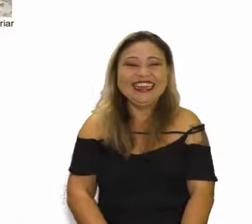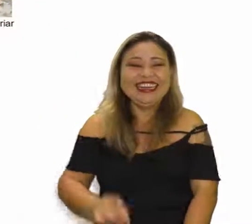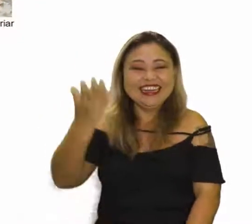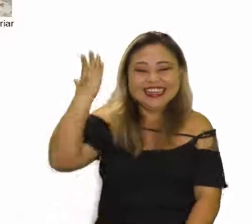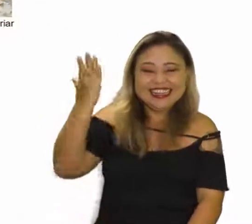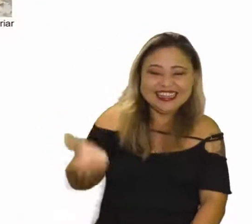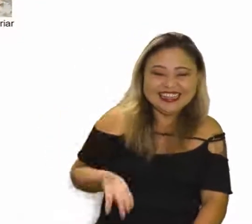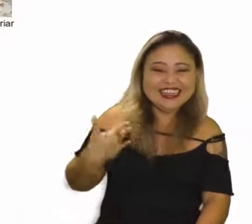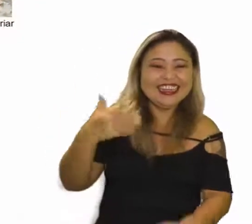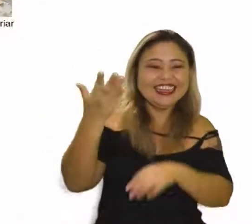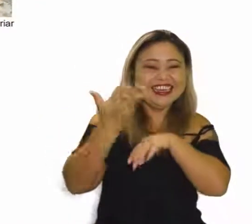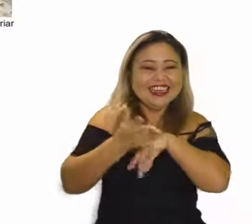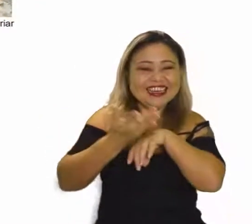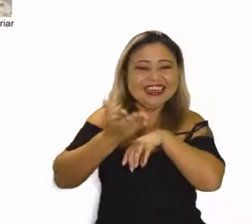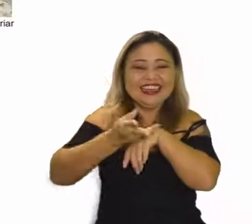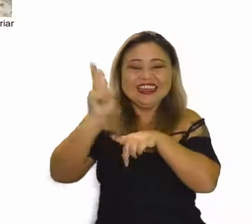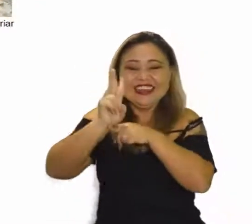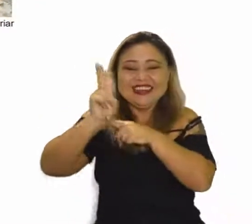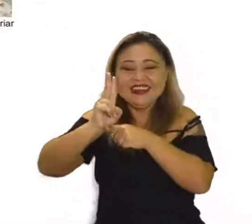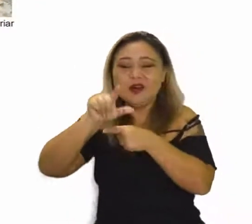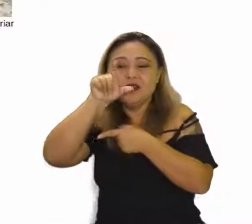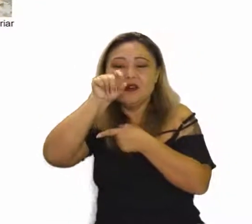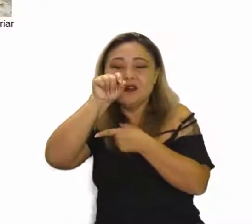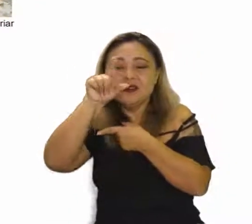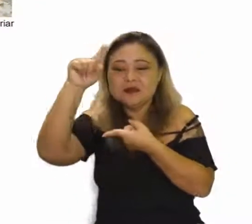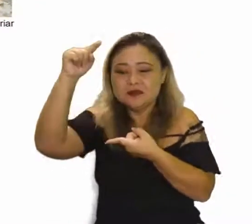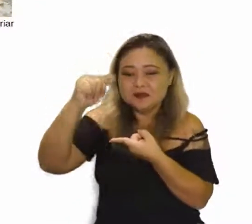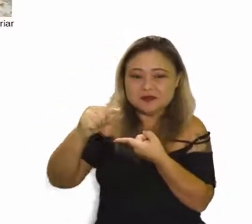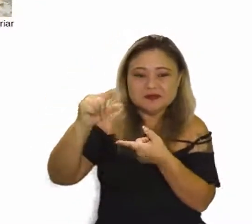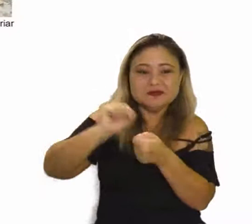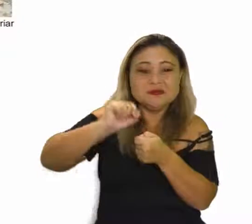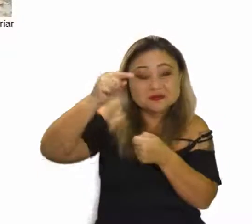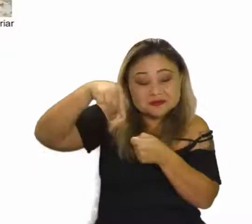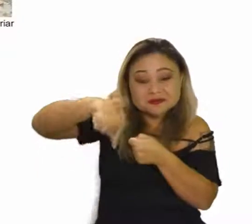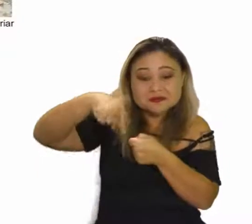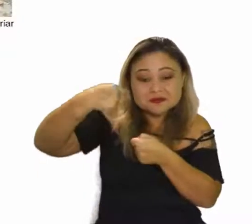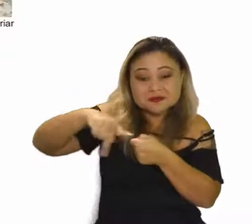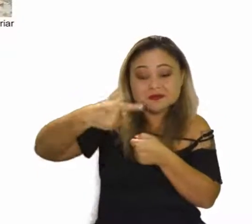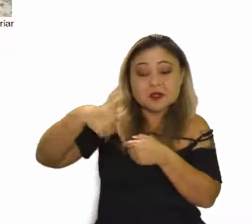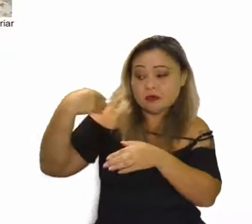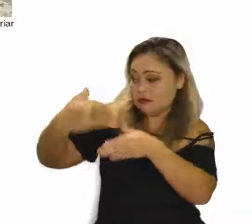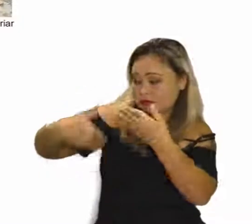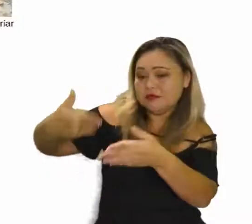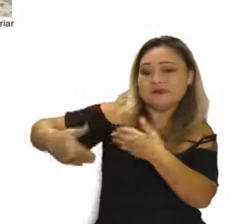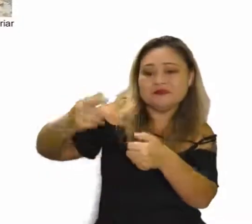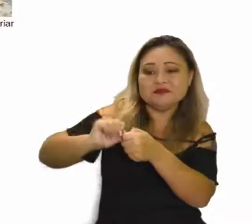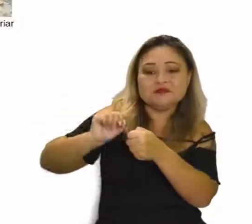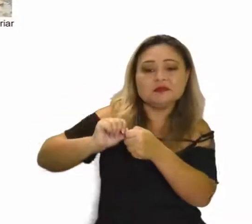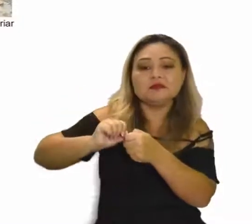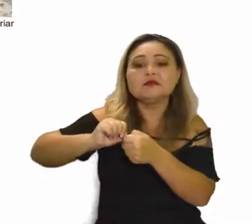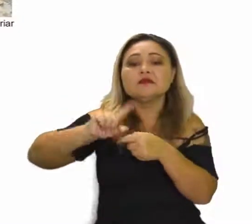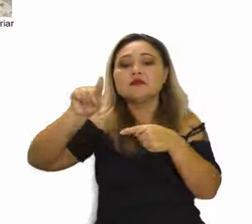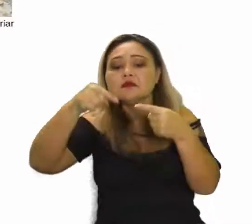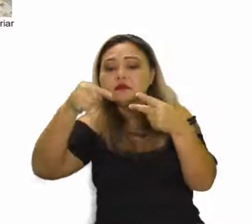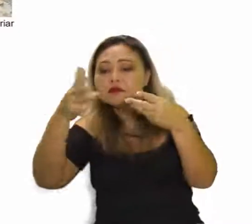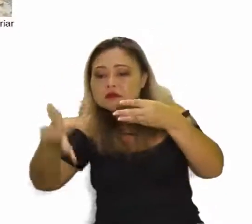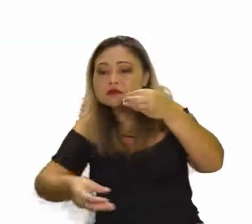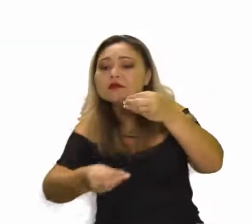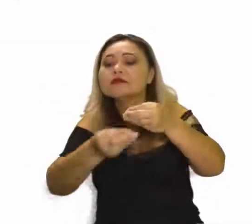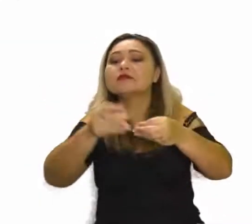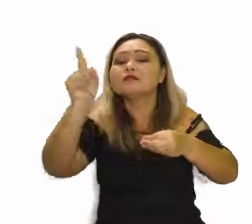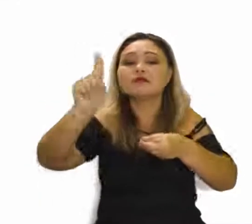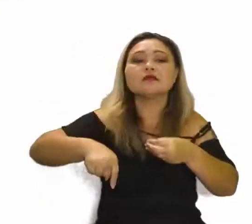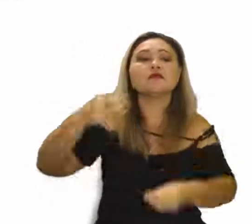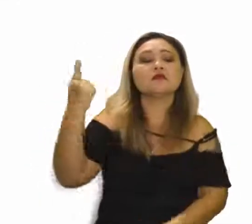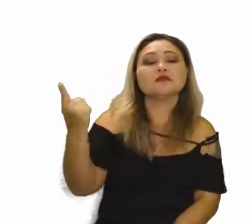A prática de criação de codorna encontra-se bem acentuada nos últimos tempos. Os principais fatores que contribuem para